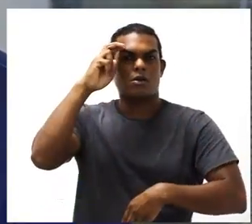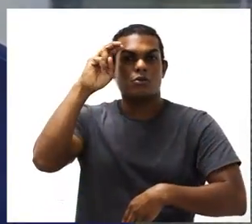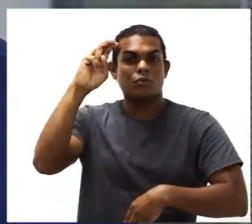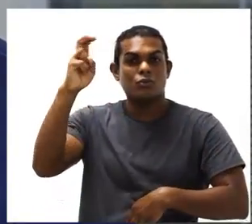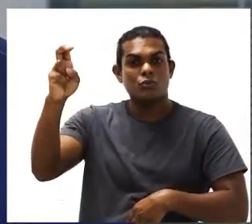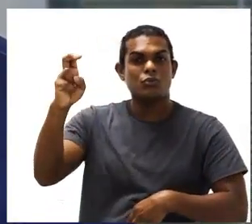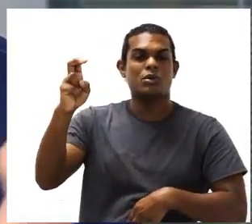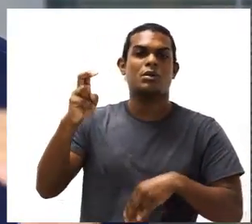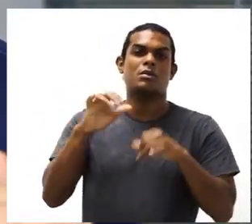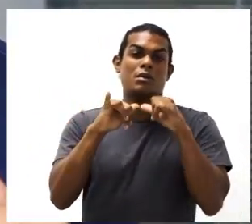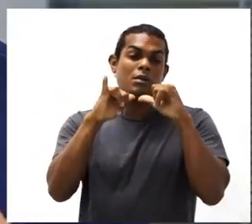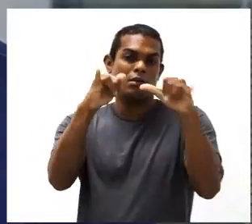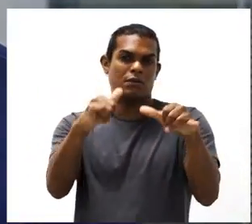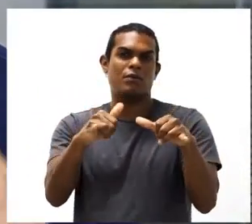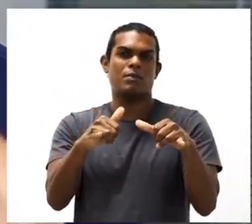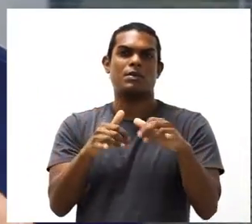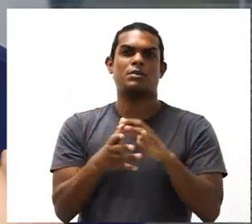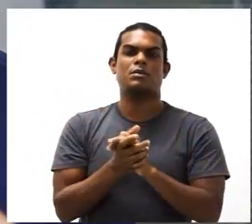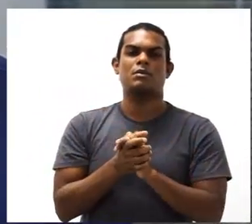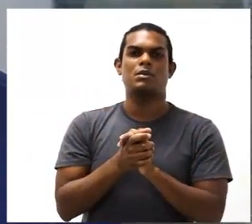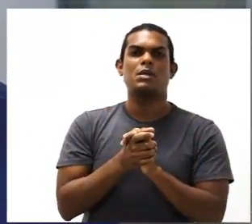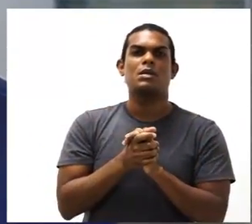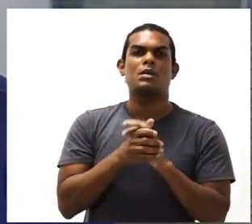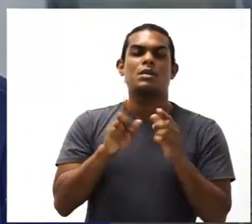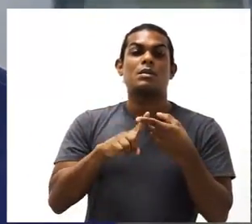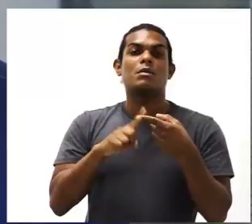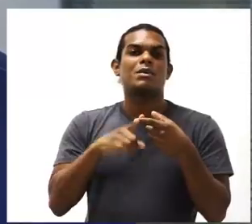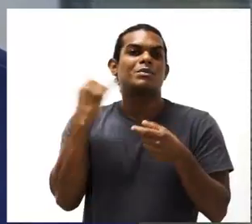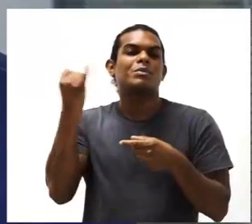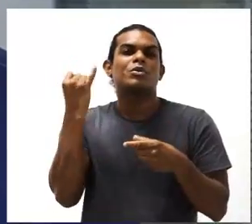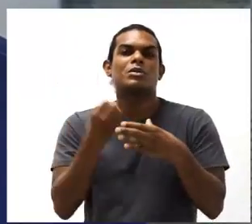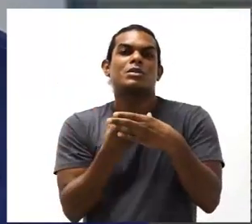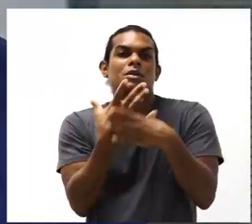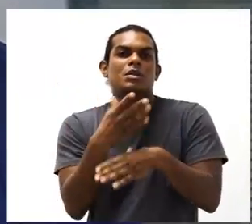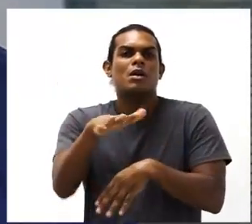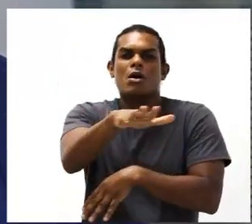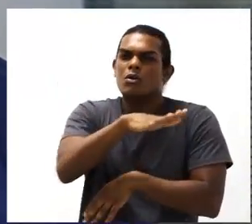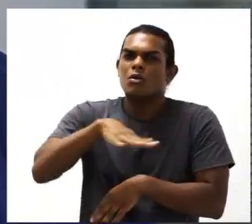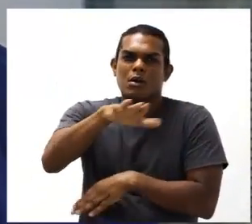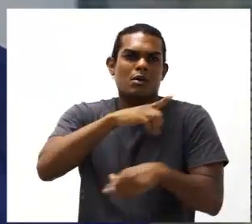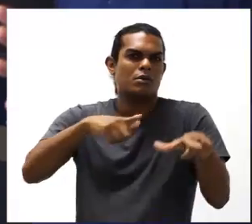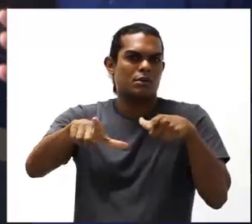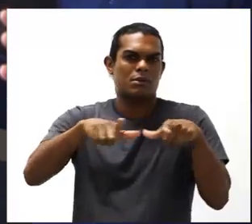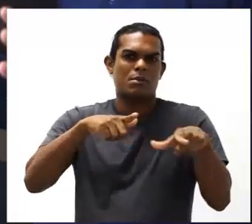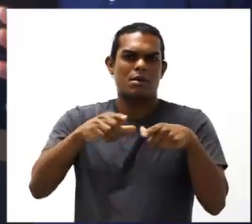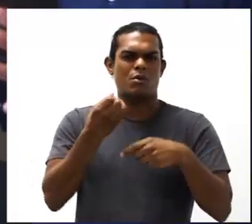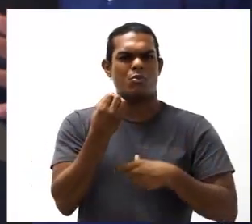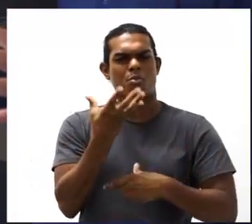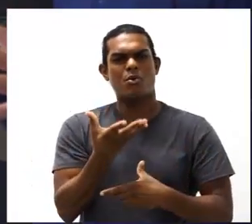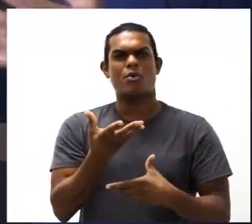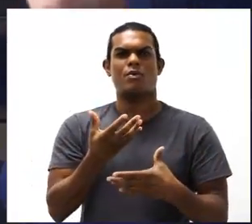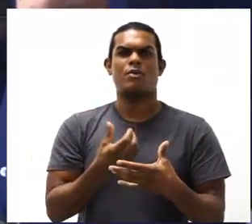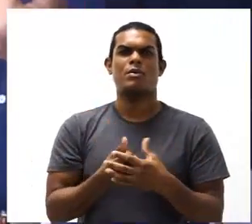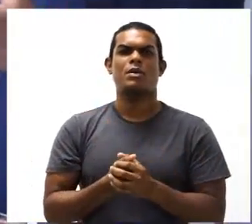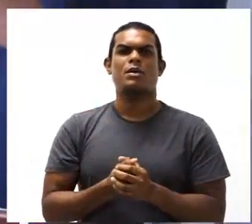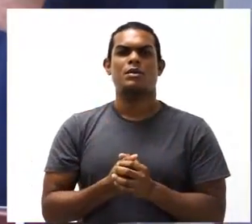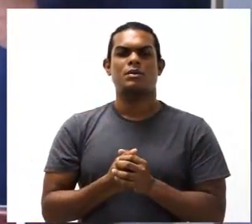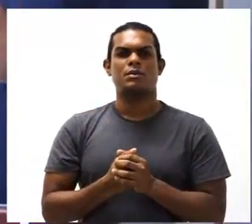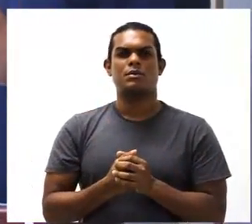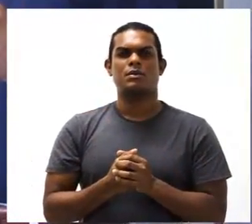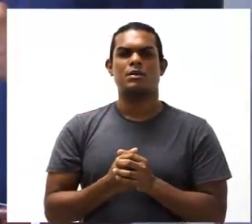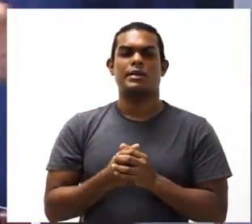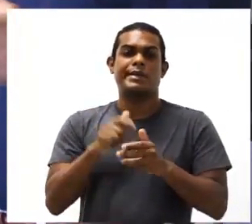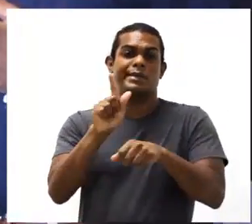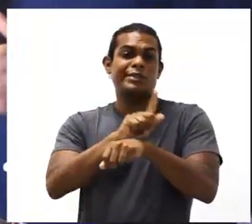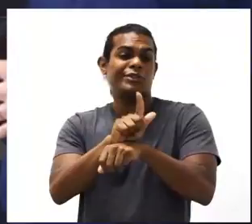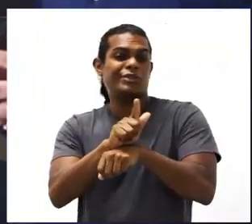ela é fundamental. Outra coisa, criar ambientes harmoniosos são fundamentais. Para a troca de experiência, por exemplo, né? Gestão